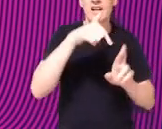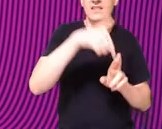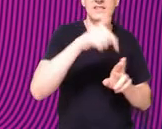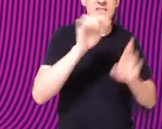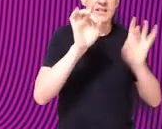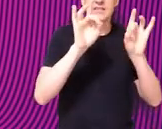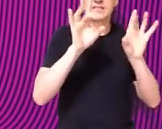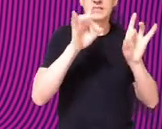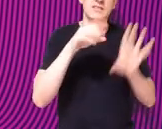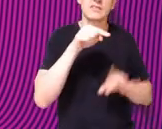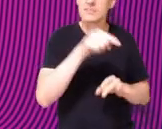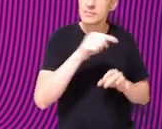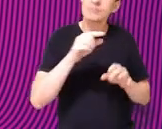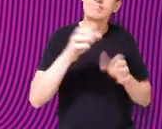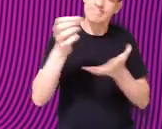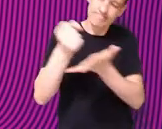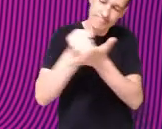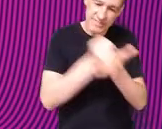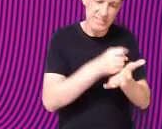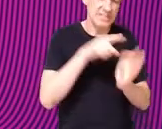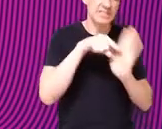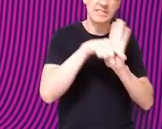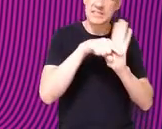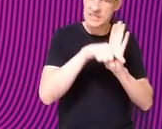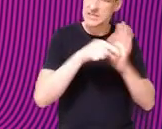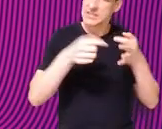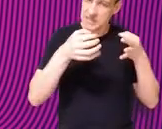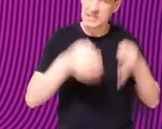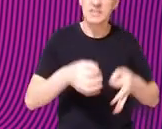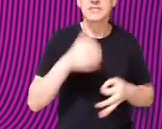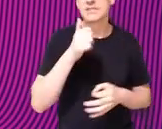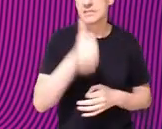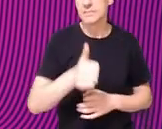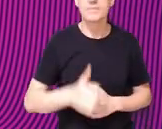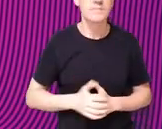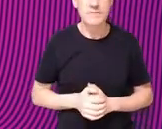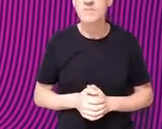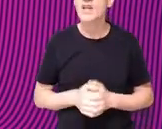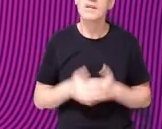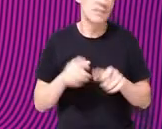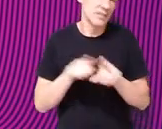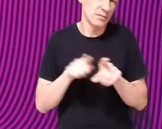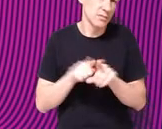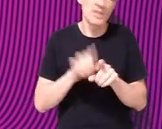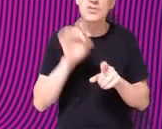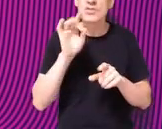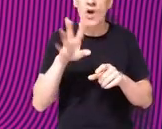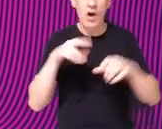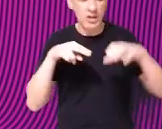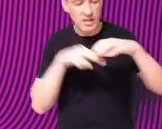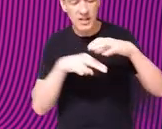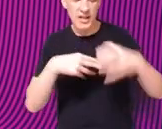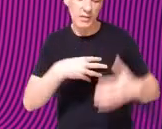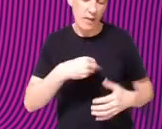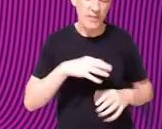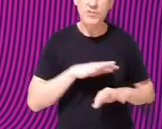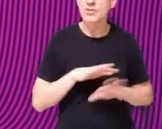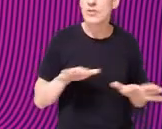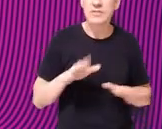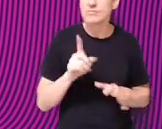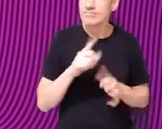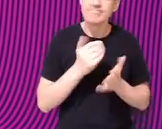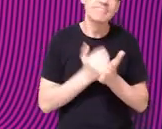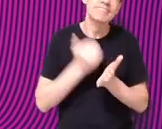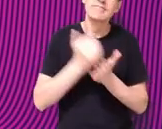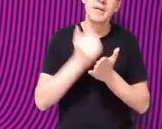nem sempre apenas os métodos de imagem, que sempre ajudam muito, mas conseguem elucidar o caso. Nesse caso, a biópsia e